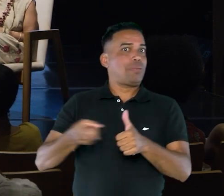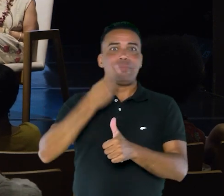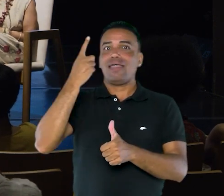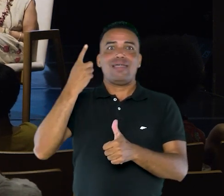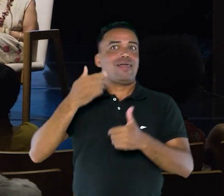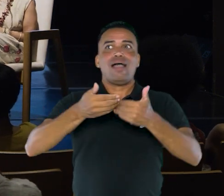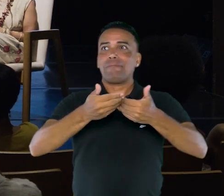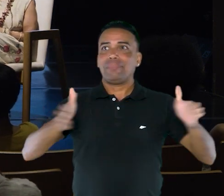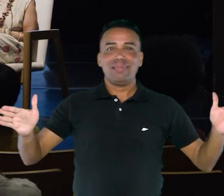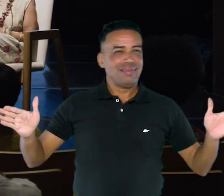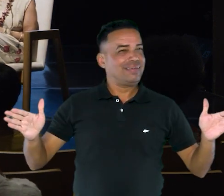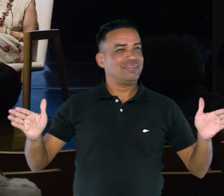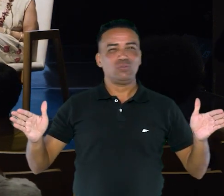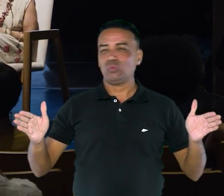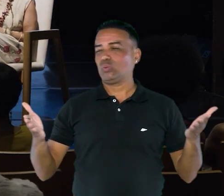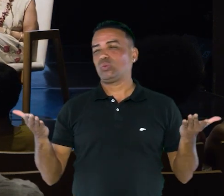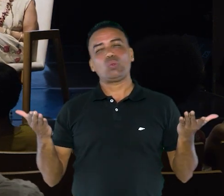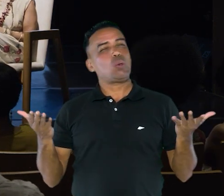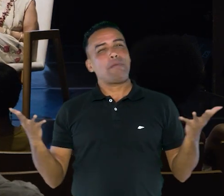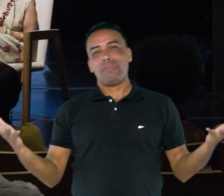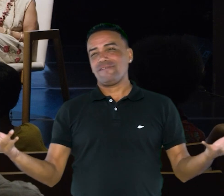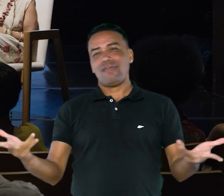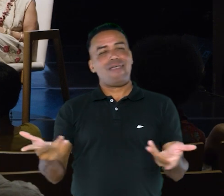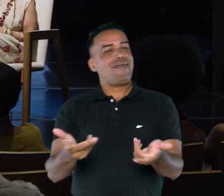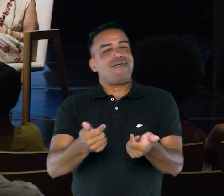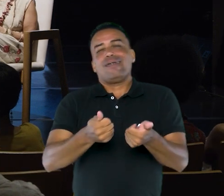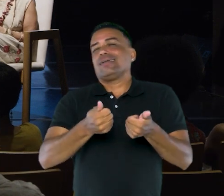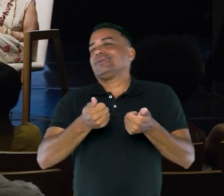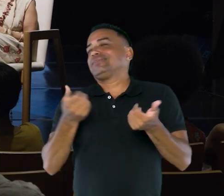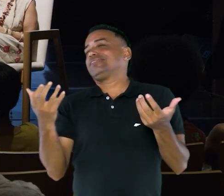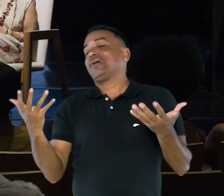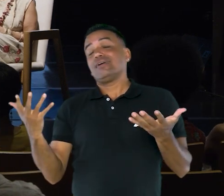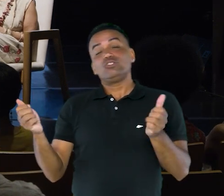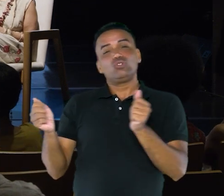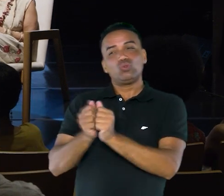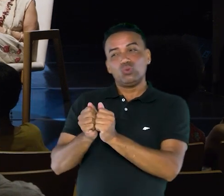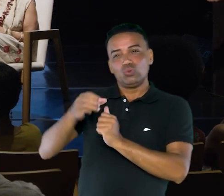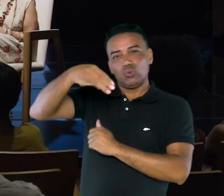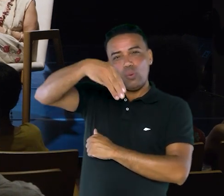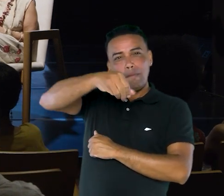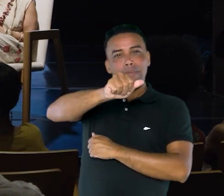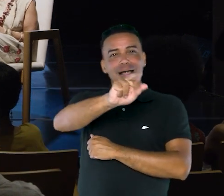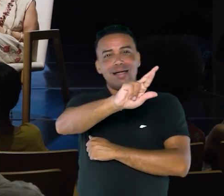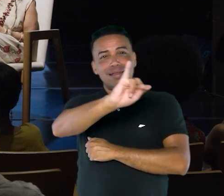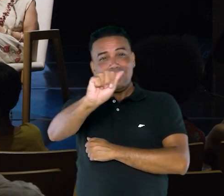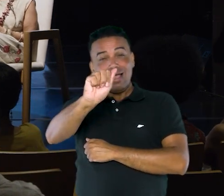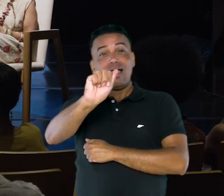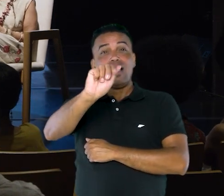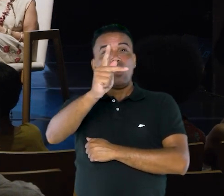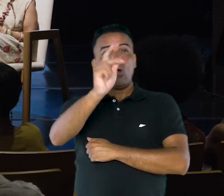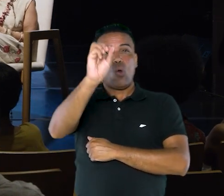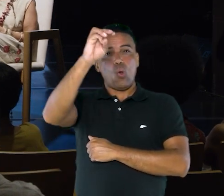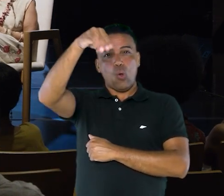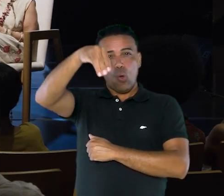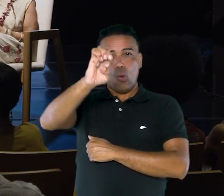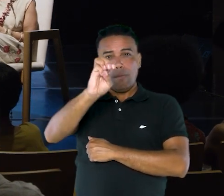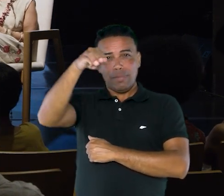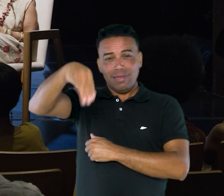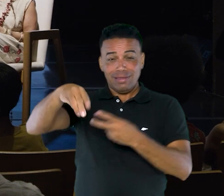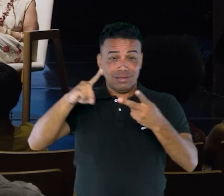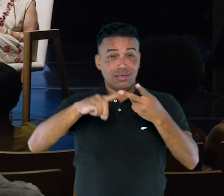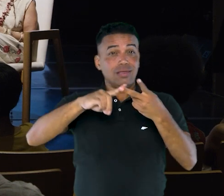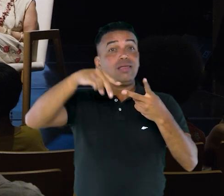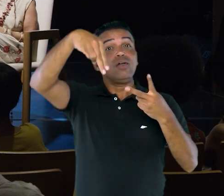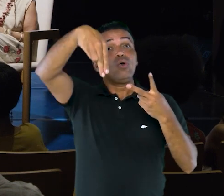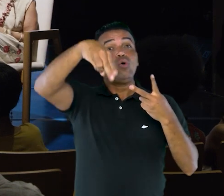Papo desse ano, de 2025, e a gente está com essa abertura muito bem representada aqui, com a Maria Homem e a Nurit Ben-Suzan. Bom,